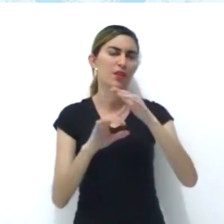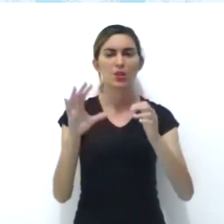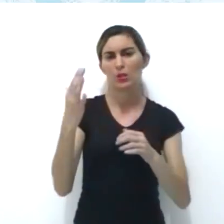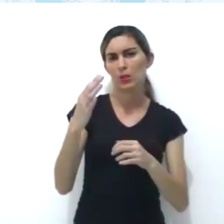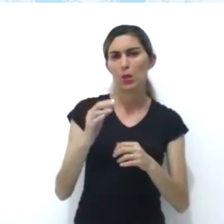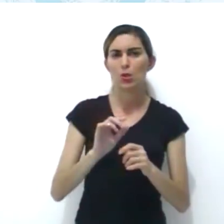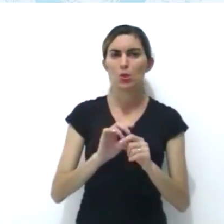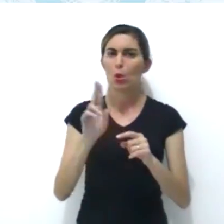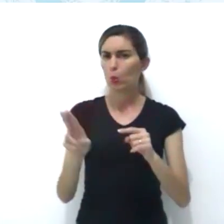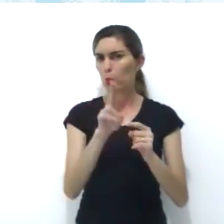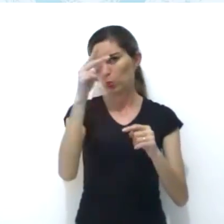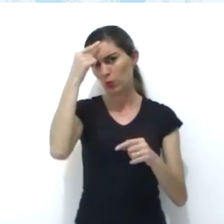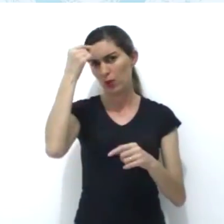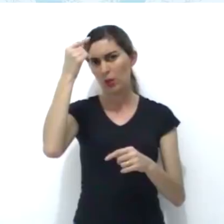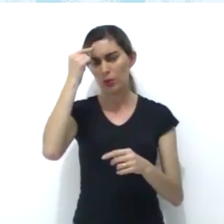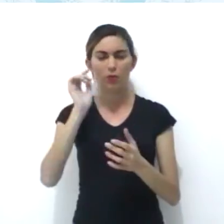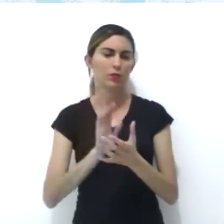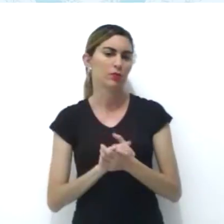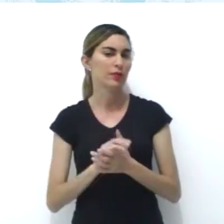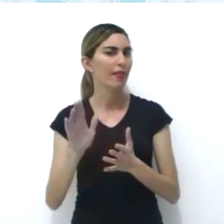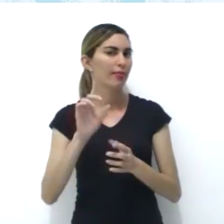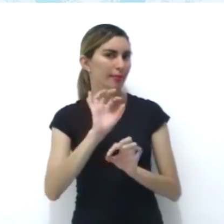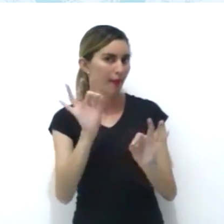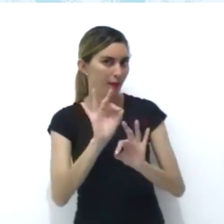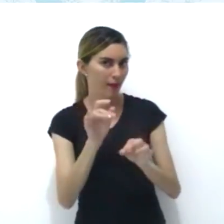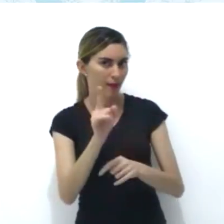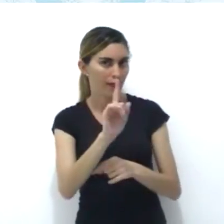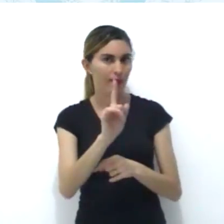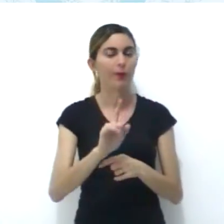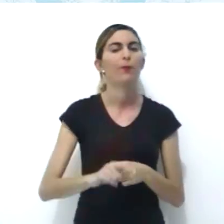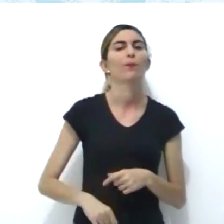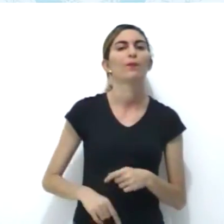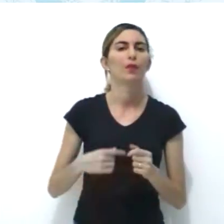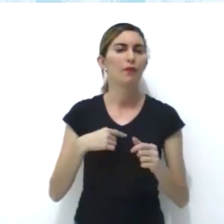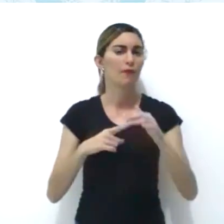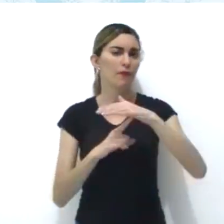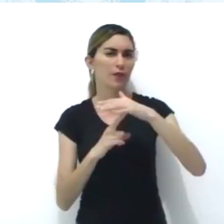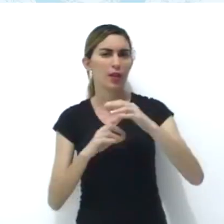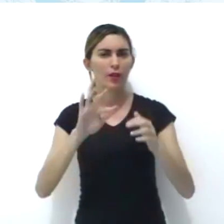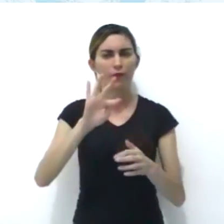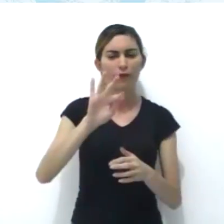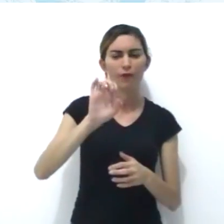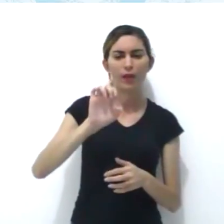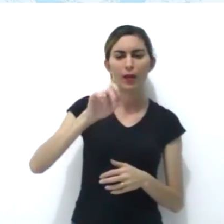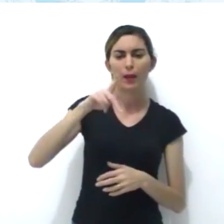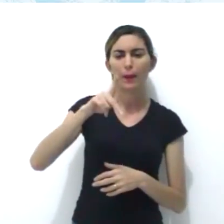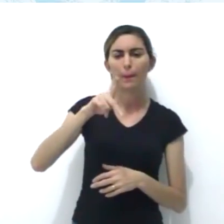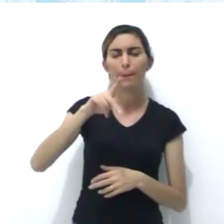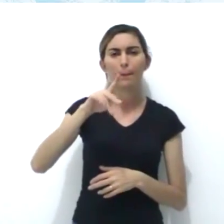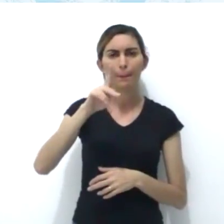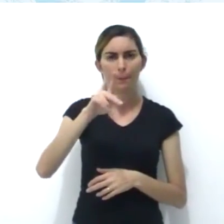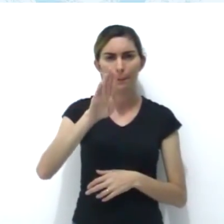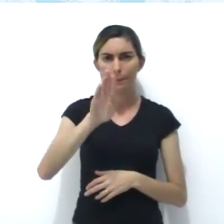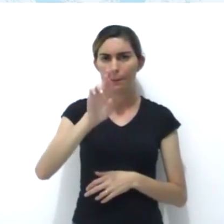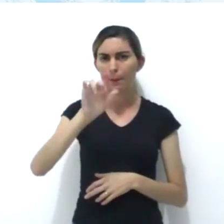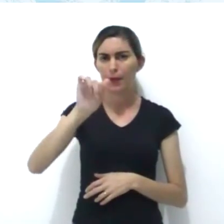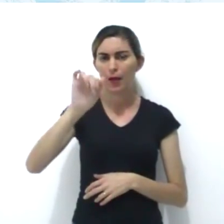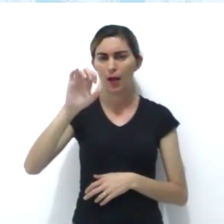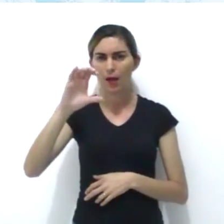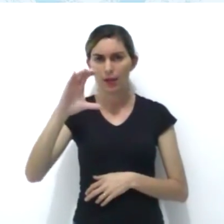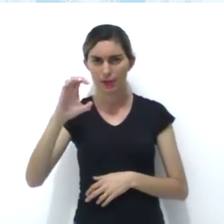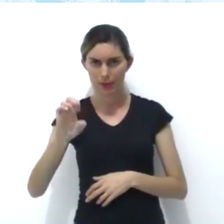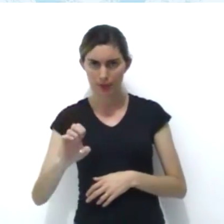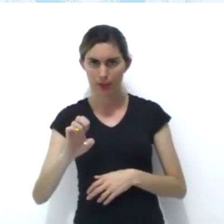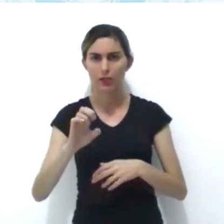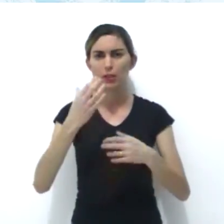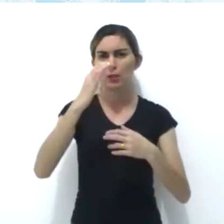as feiras de ciências são para alunos universitários. Nada disso. Você vai ter aí a FEBRACE, que é uma feira brasileira